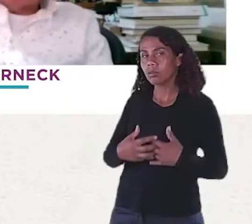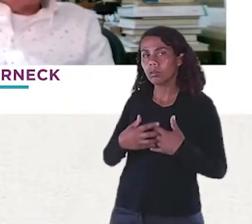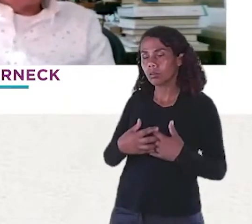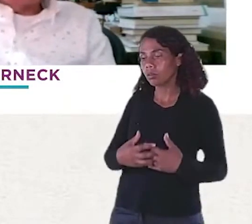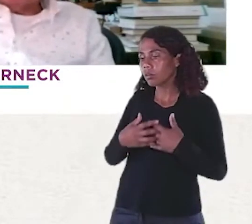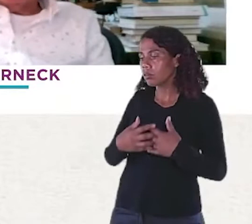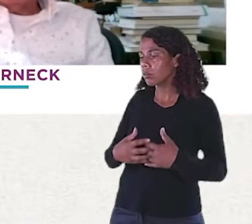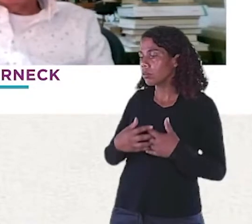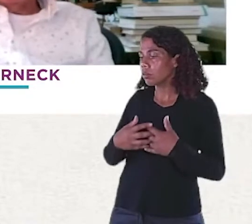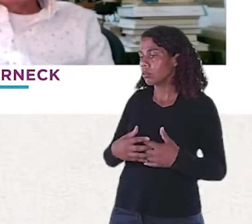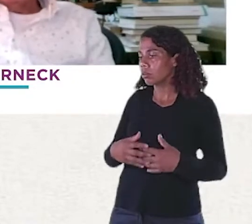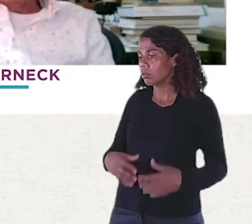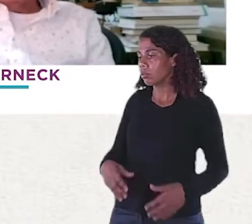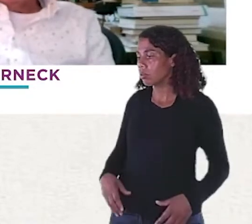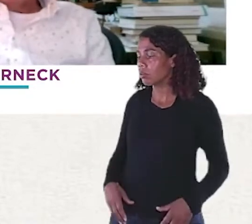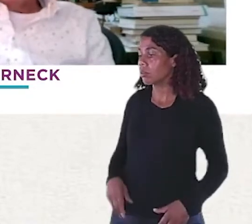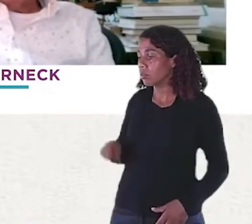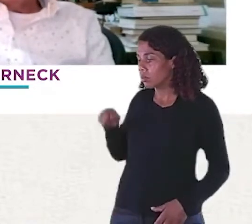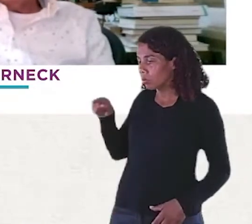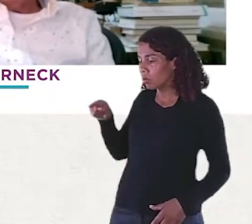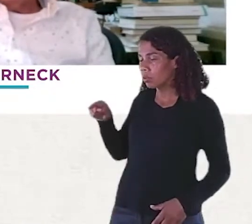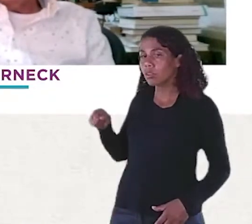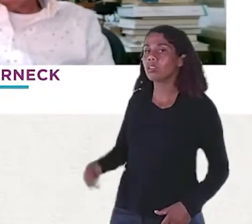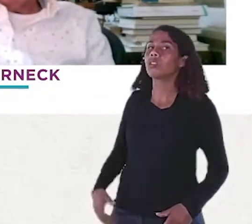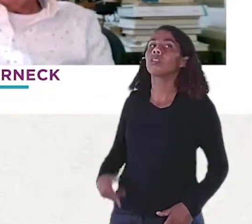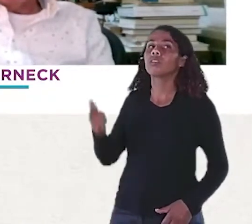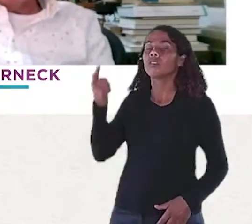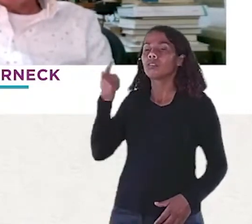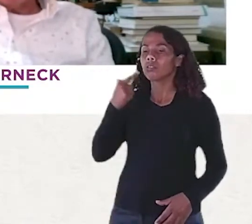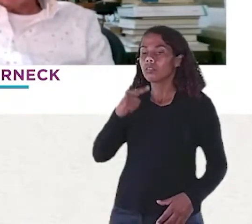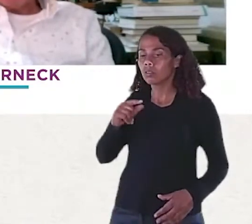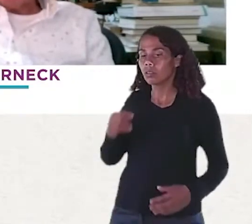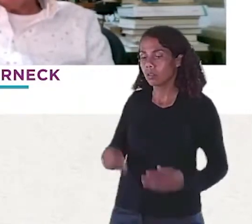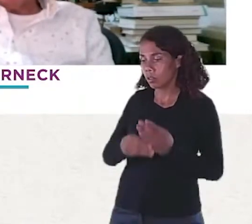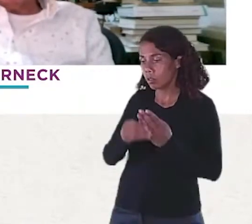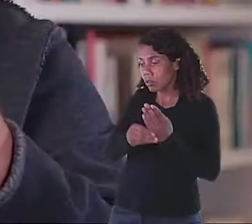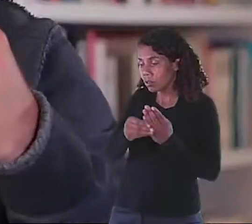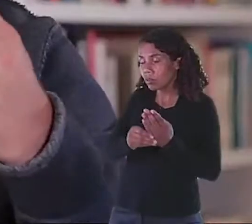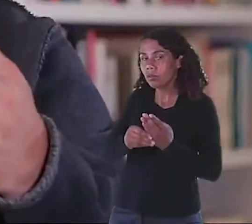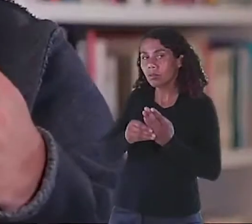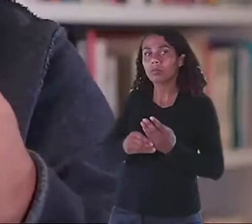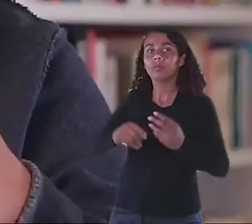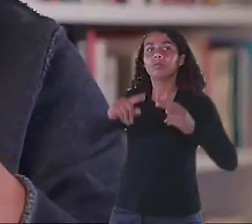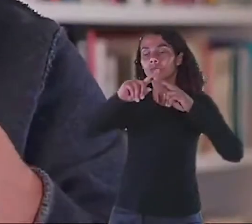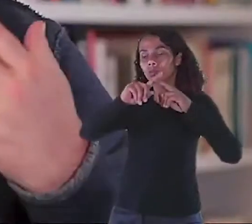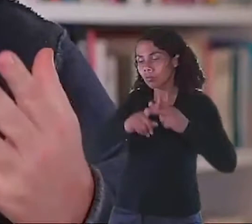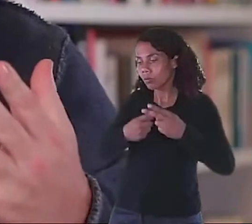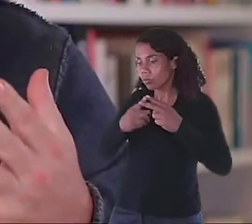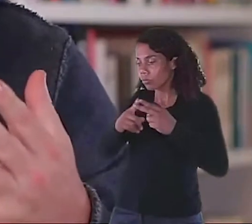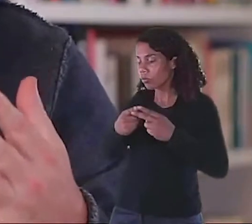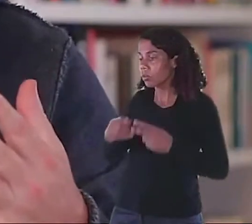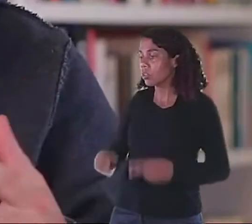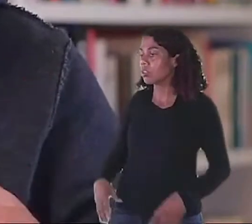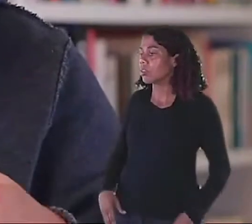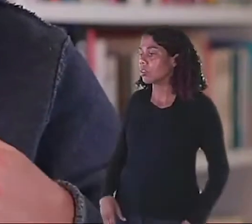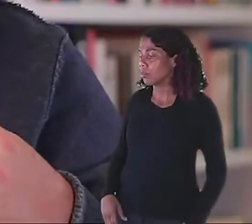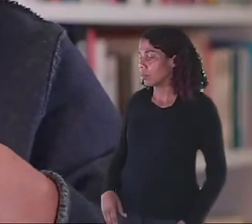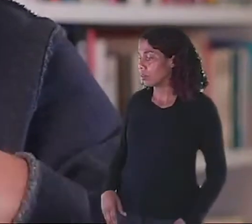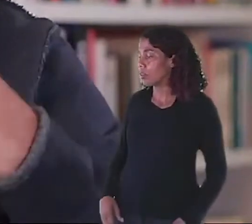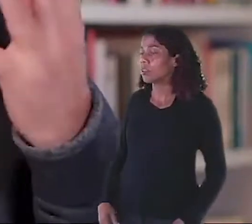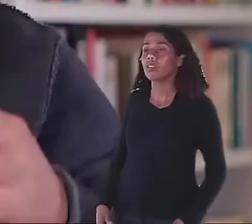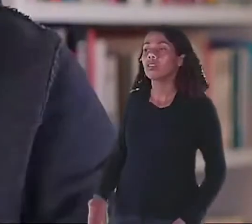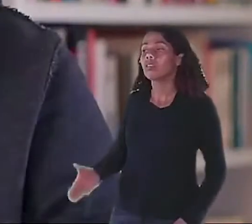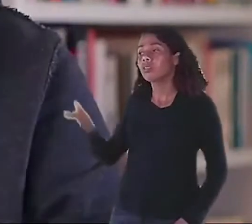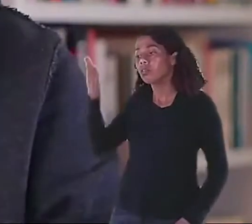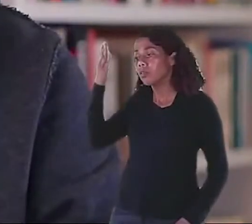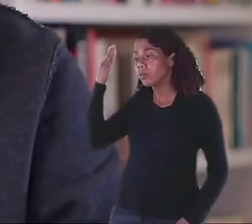refazer texto, que eu estou tentando puxar essa língua, mas você não está lembrando. Ele me dizia, por exemplo, que era muito comum naquela época